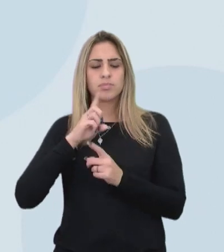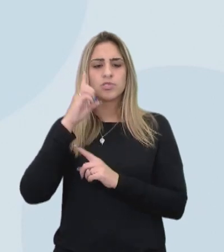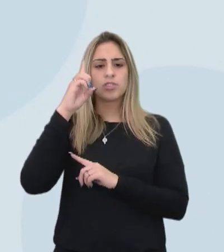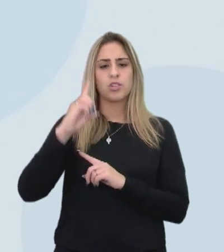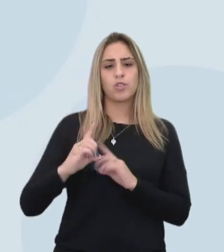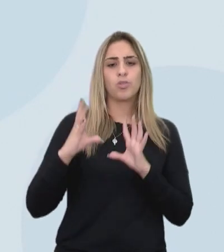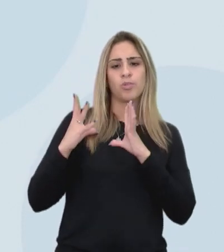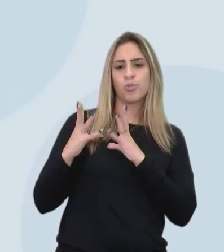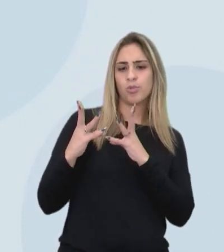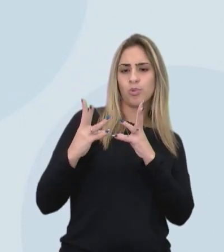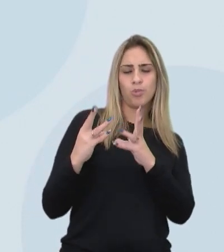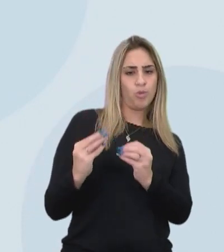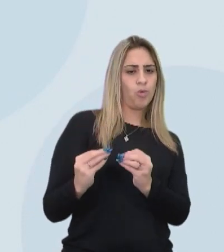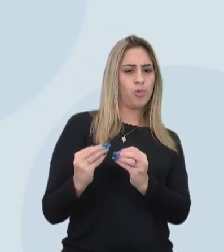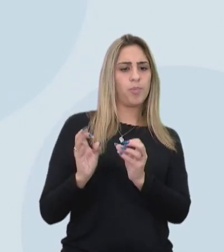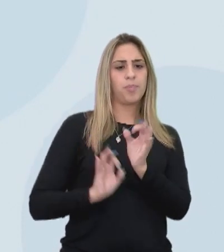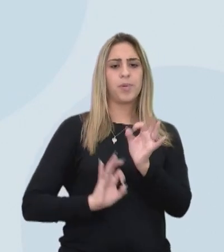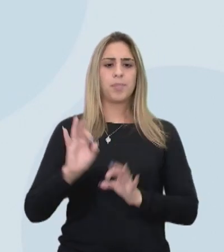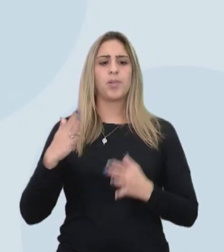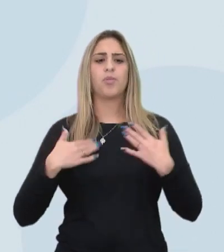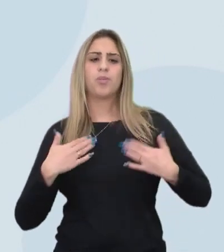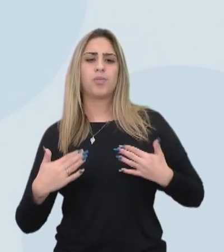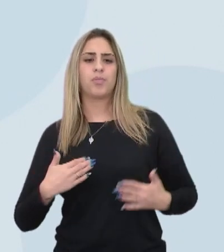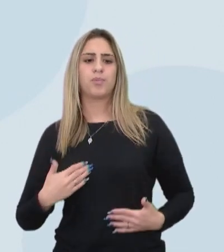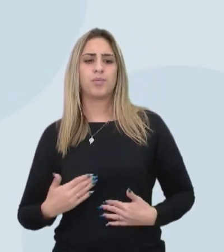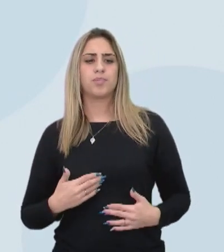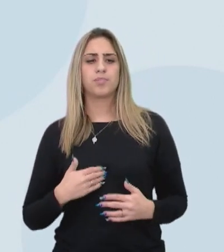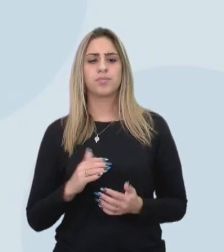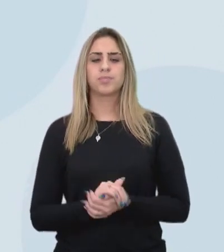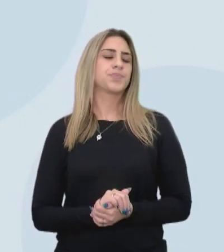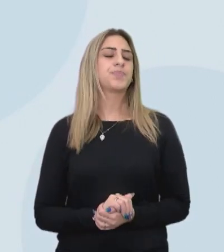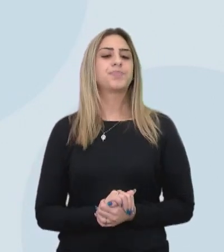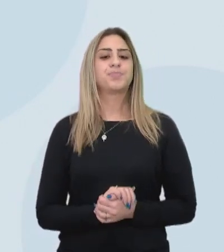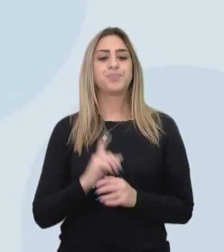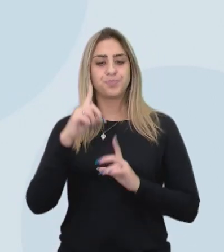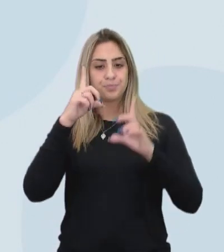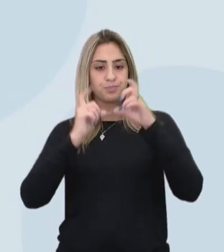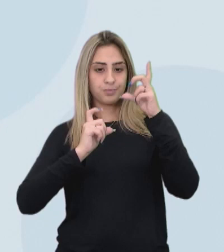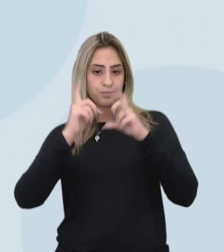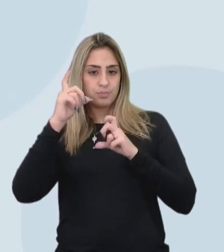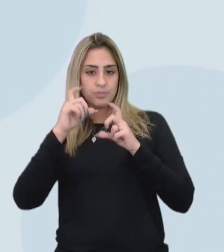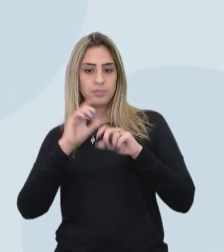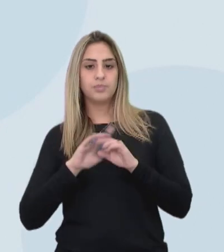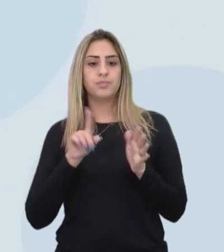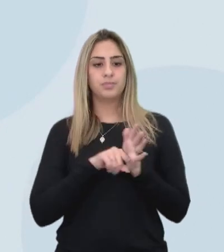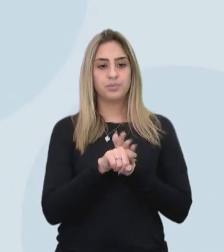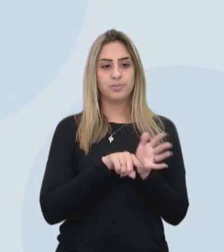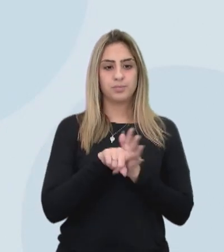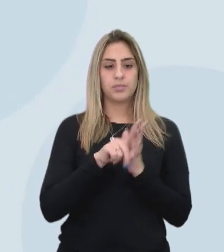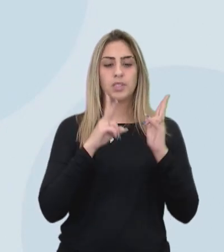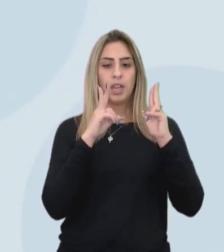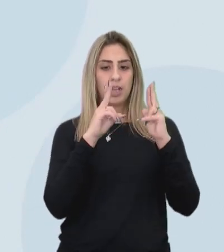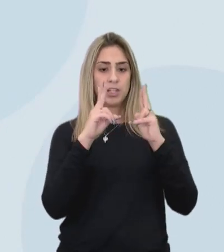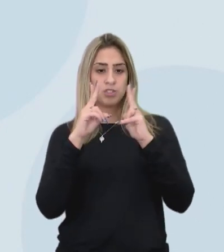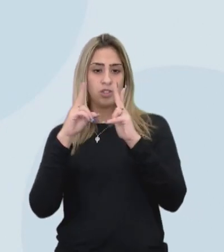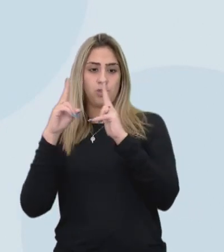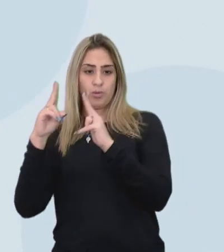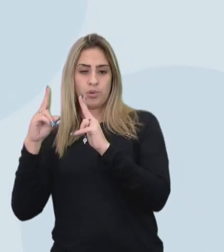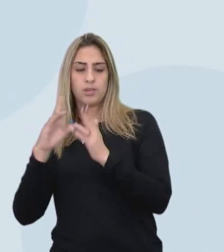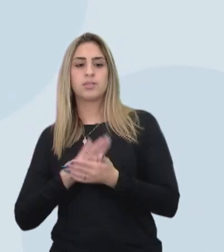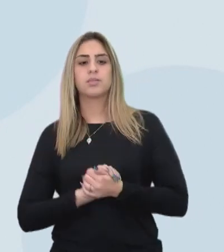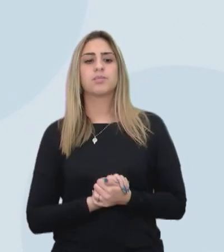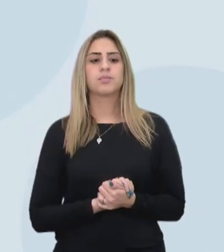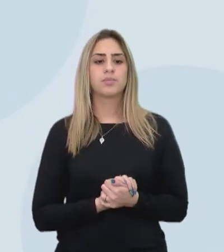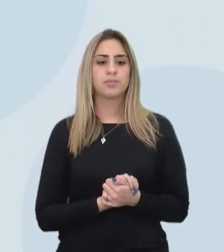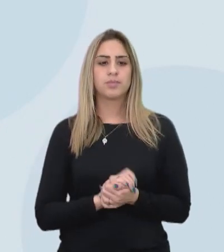diretor-geral, preparador corporal, performer, fotógrafo, pesquisadores,